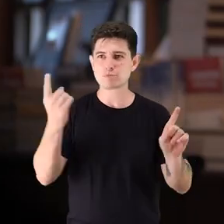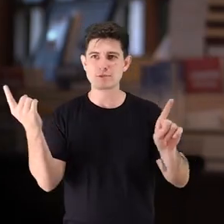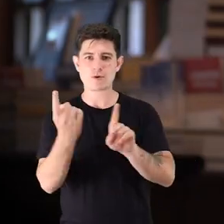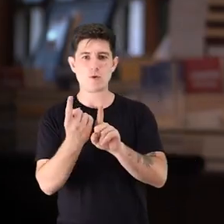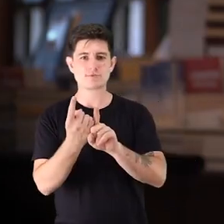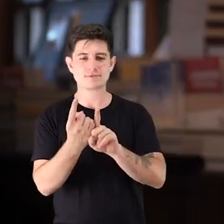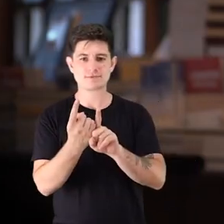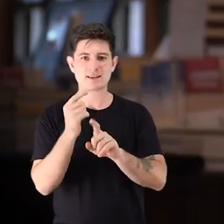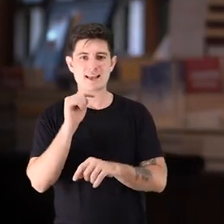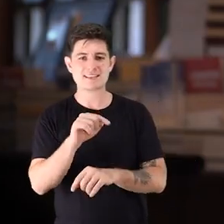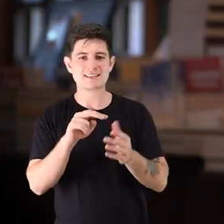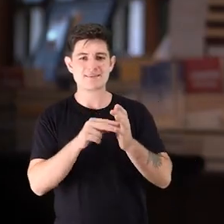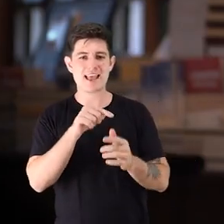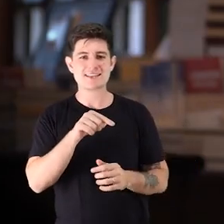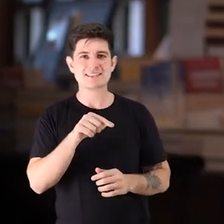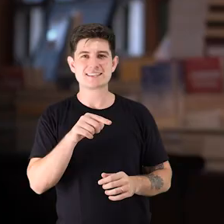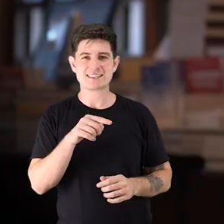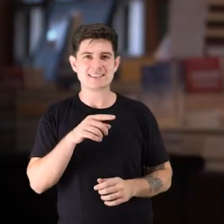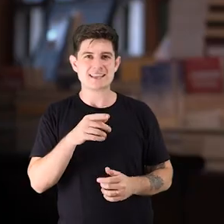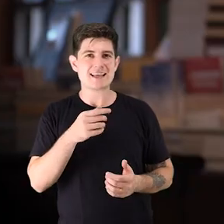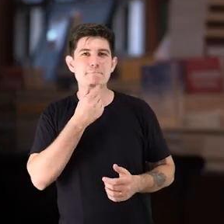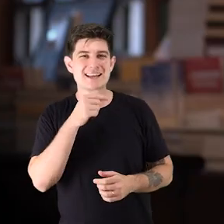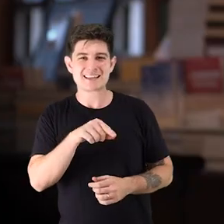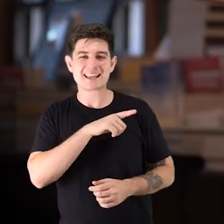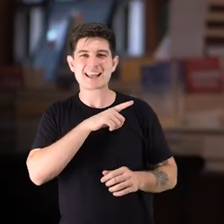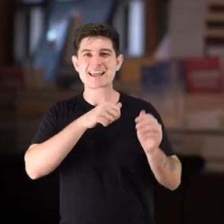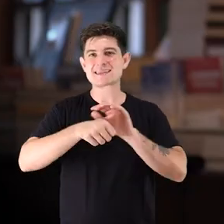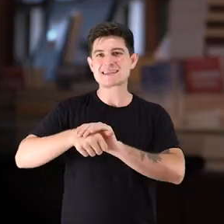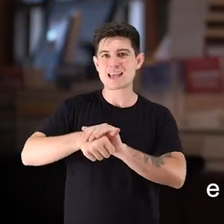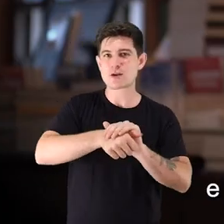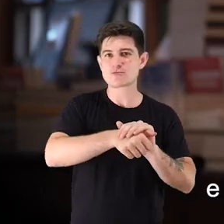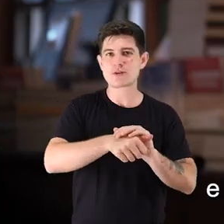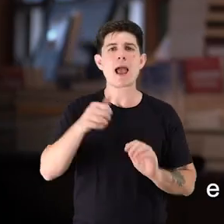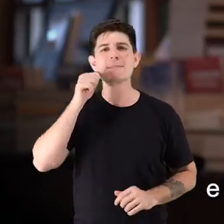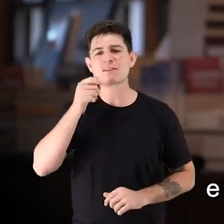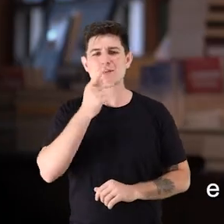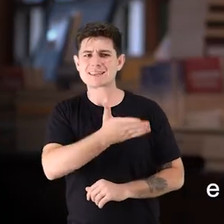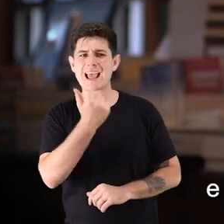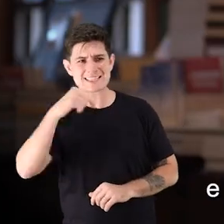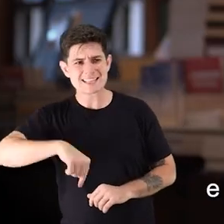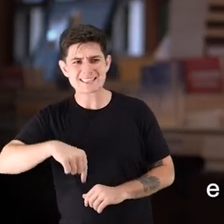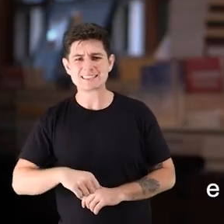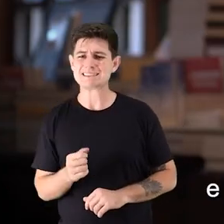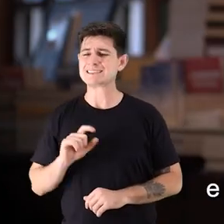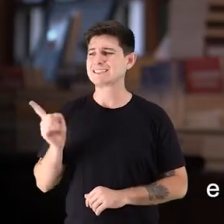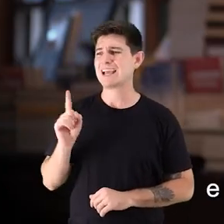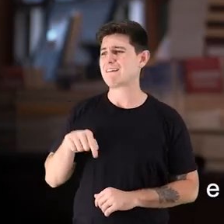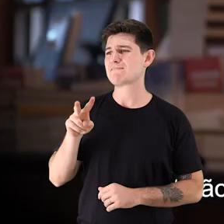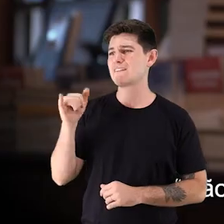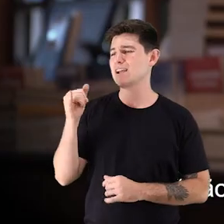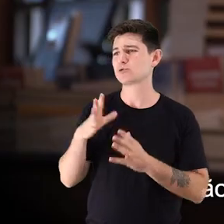medo, né? Assim, então o menino que tem medo, o menino esponja, ele tem uma tartaruga. E eu tive uma tartaruga. E a menina furacão diz, traz ela pra cá. E ele fala,